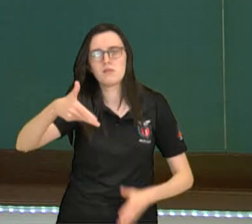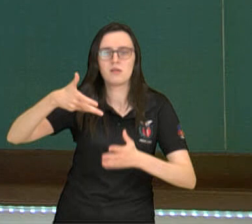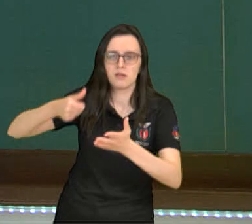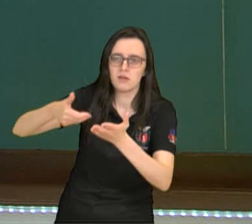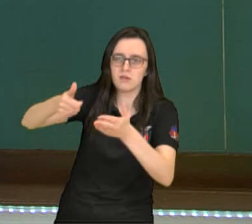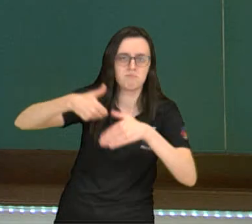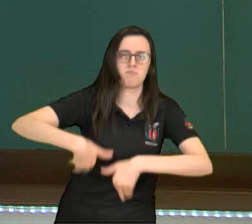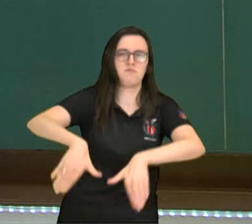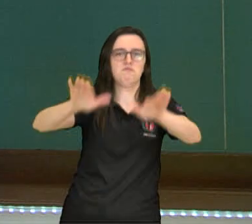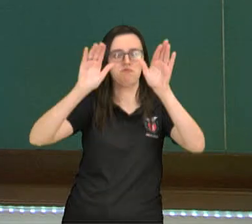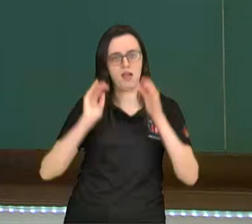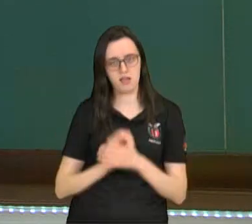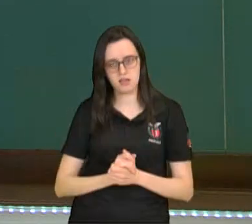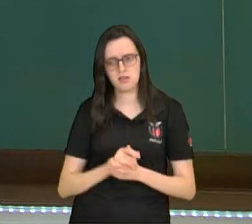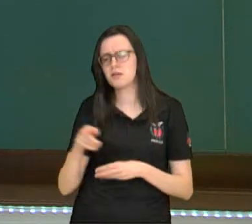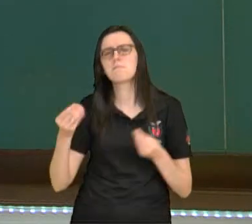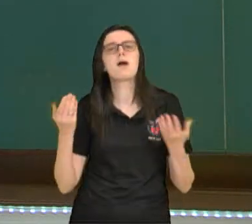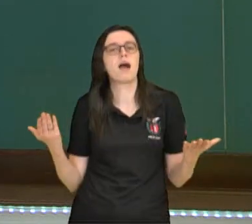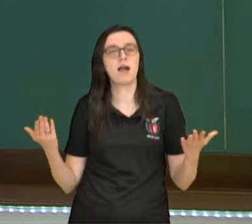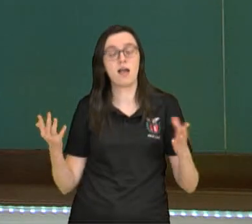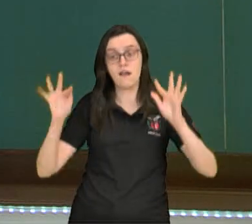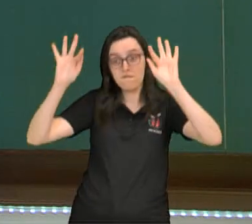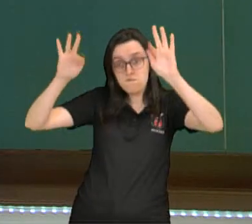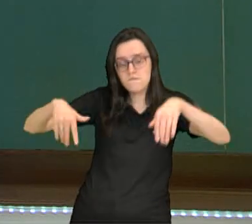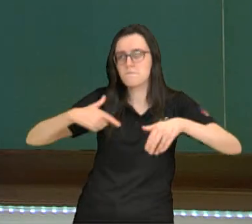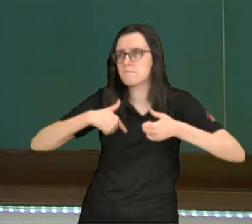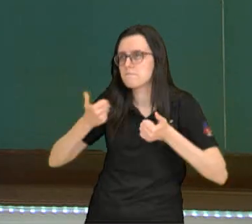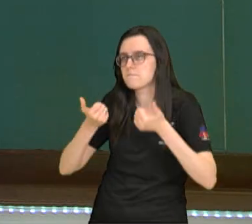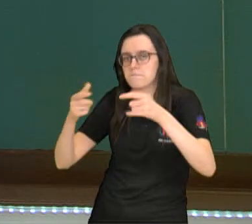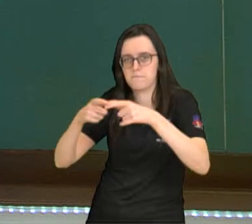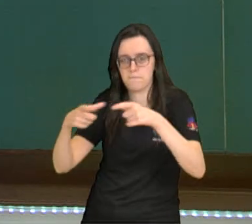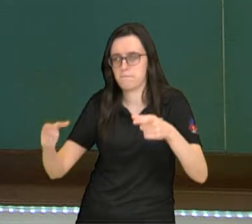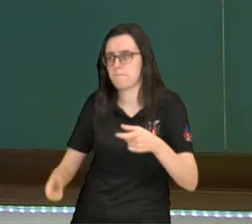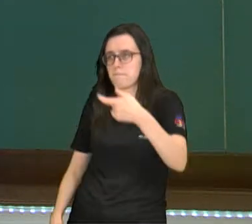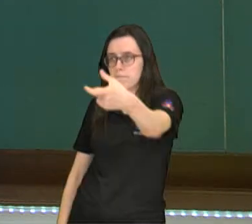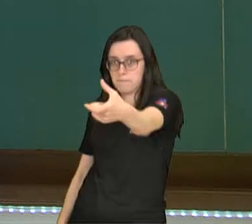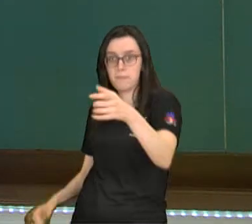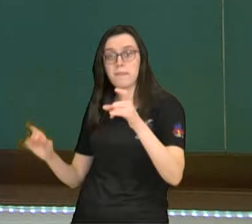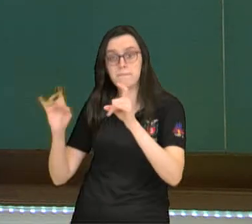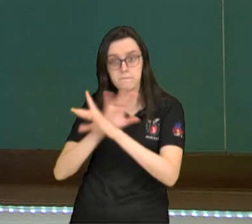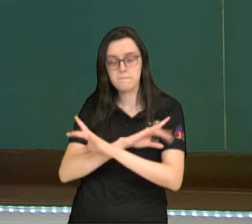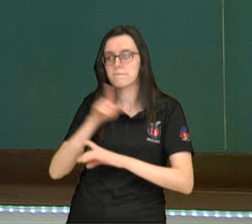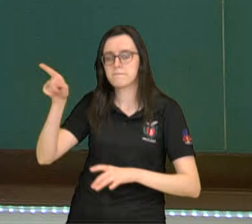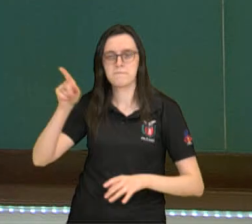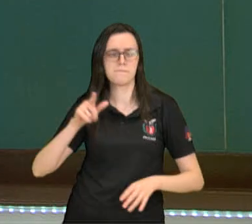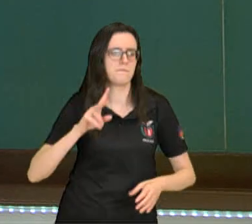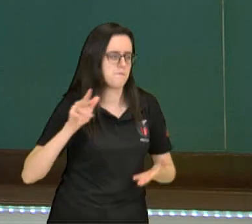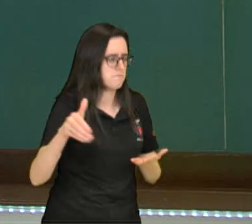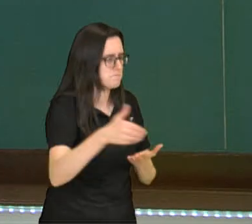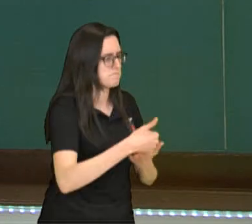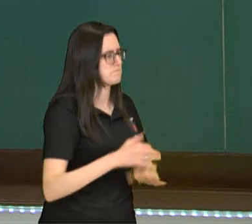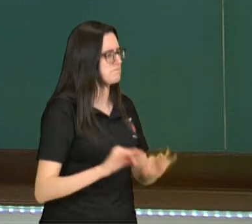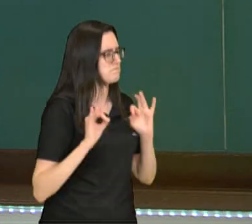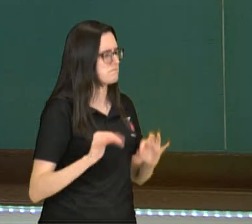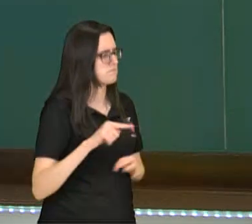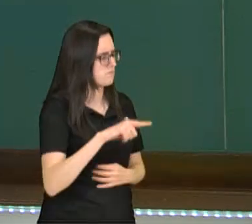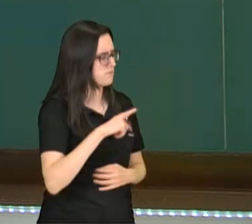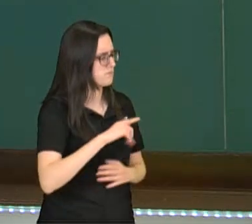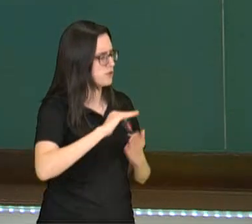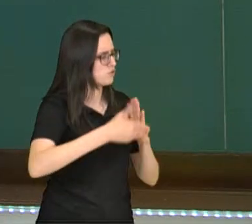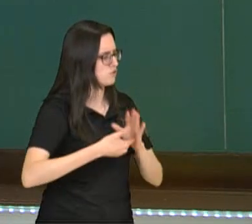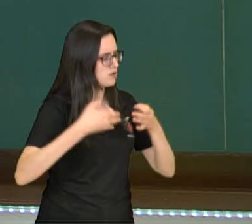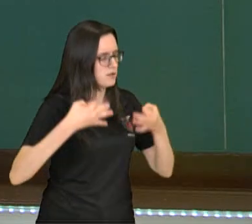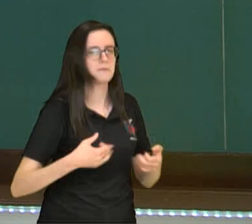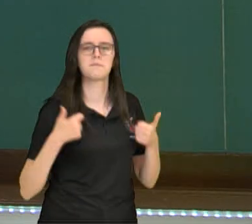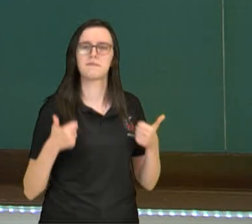e vai para o próximo. Para que serve isso? No final ele entrega esse cartão de controle e o organizador da prova vê se ele realmente passou por todos os